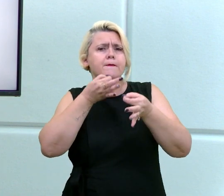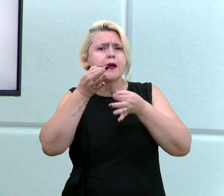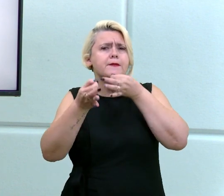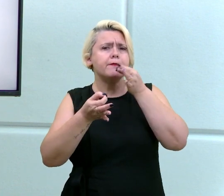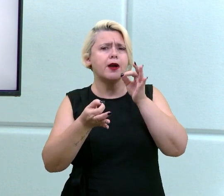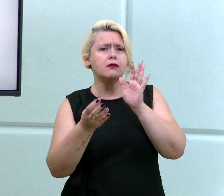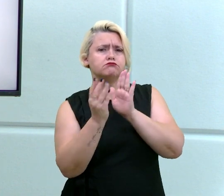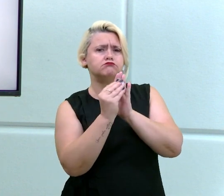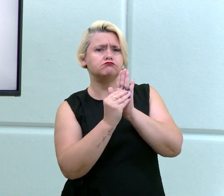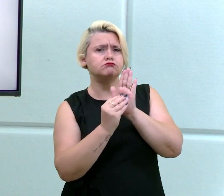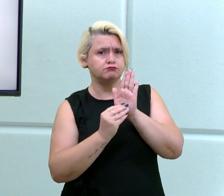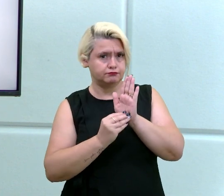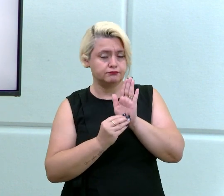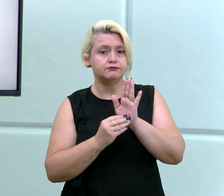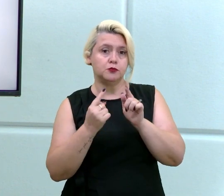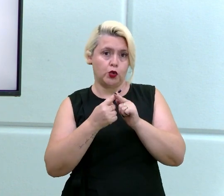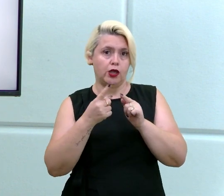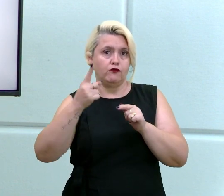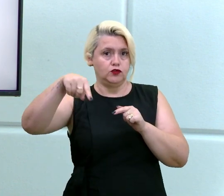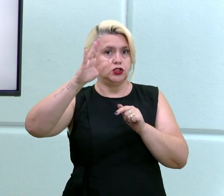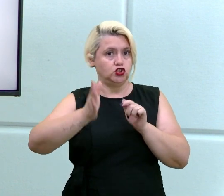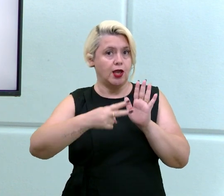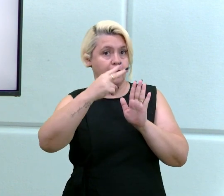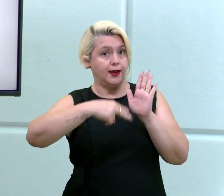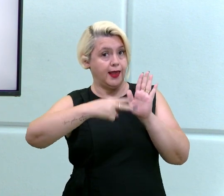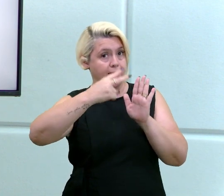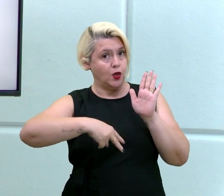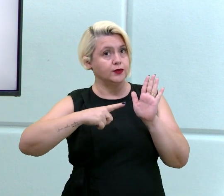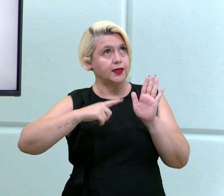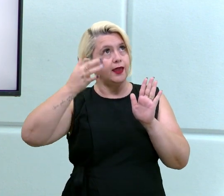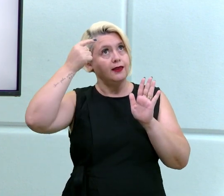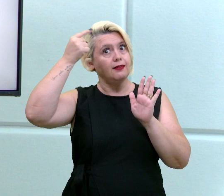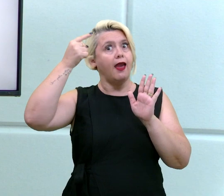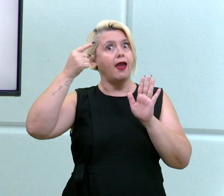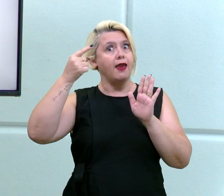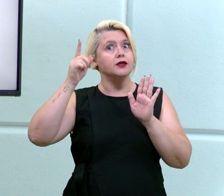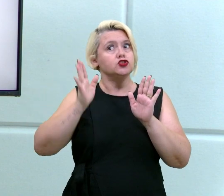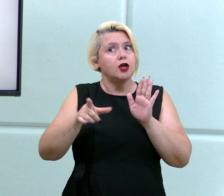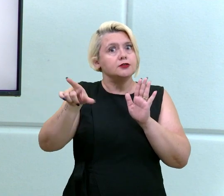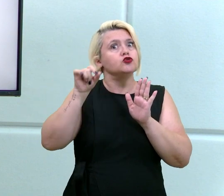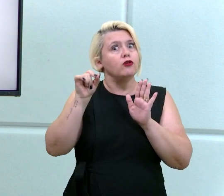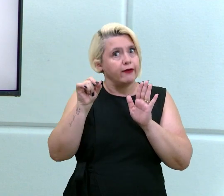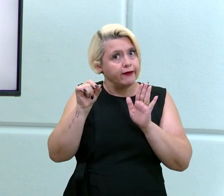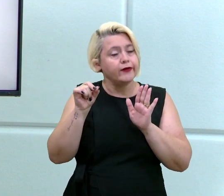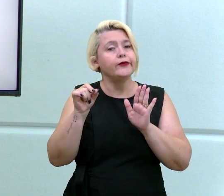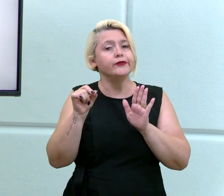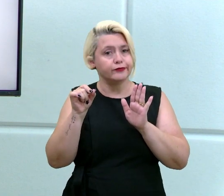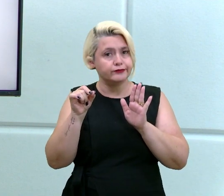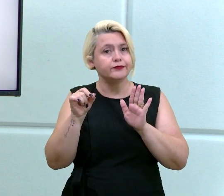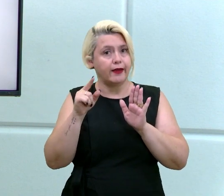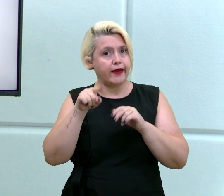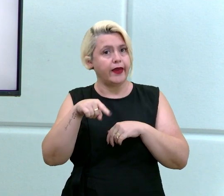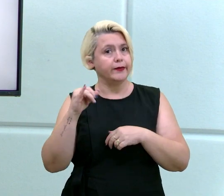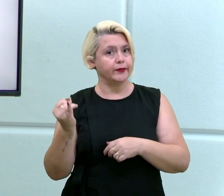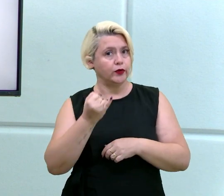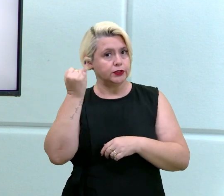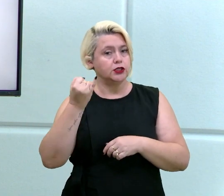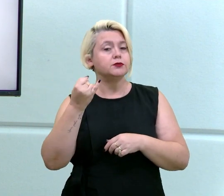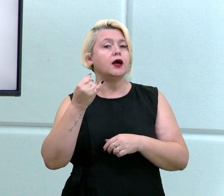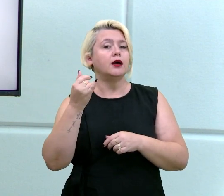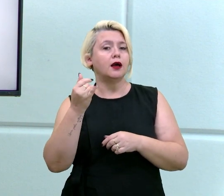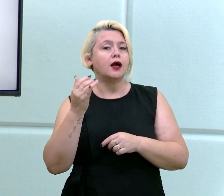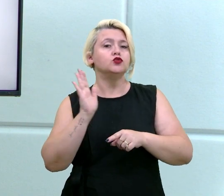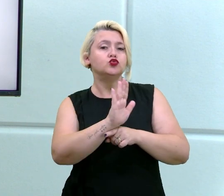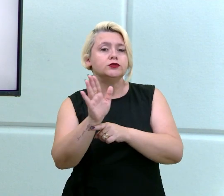argumentação a partir de uma ideia, aquela que a gente selecionou, que vai ser muito importante para desenvolver